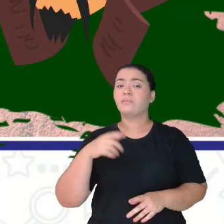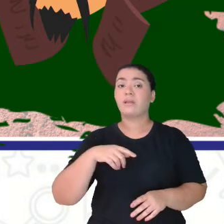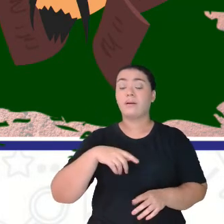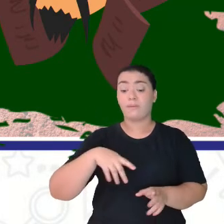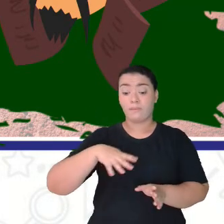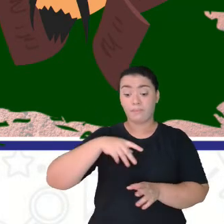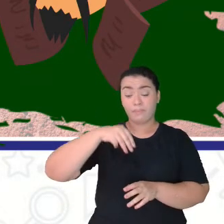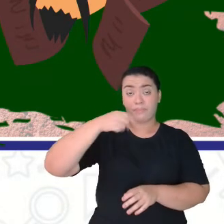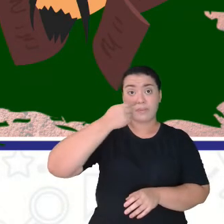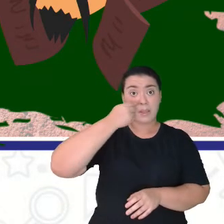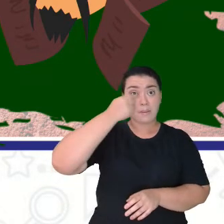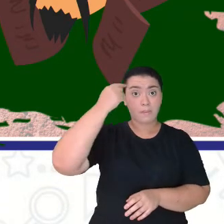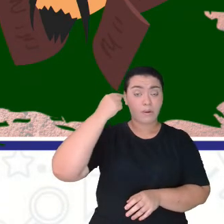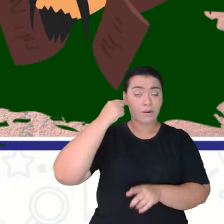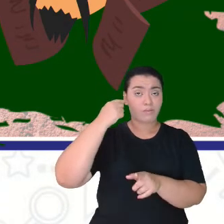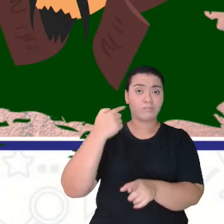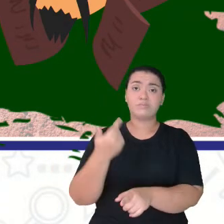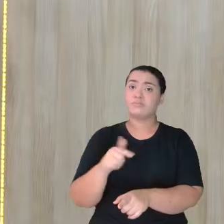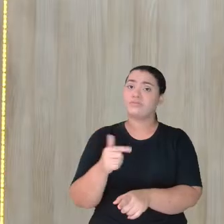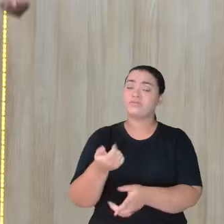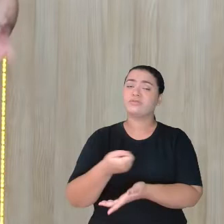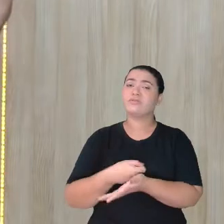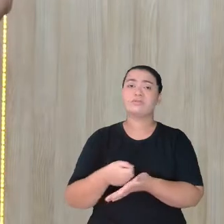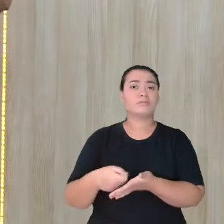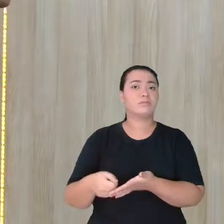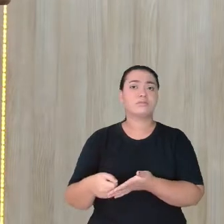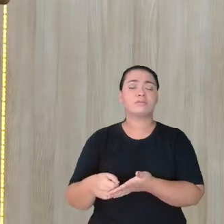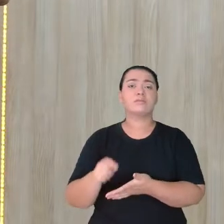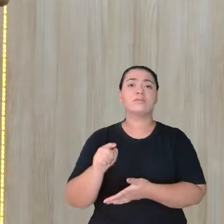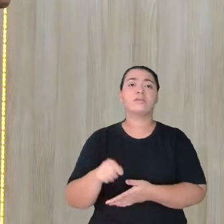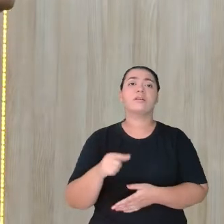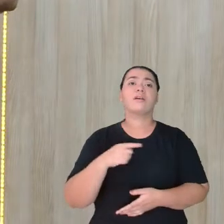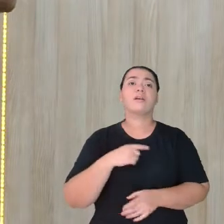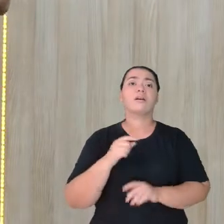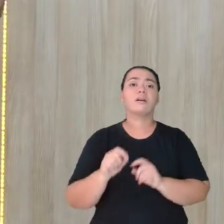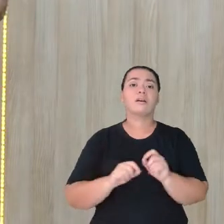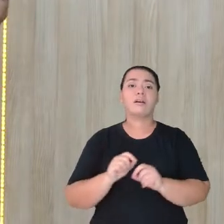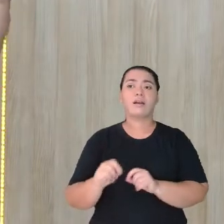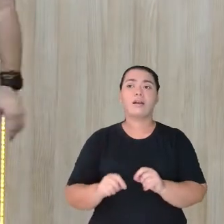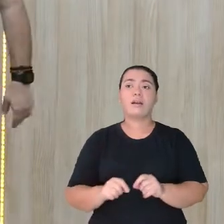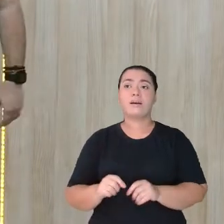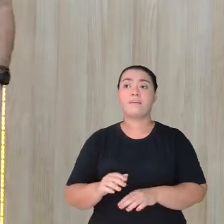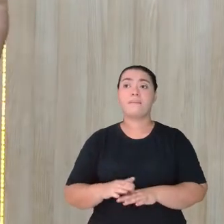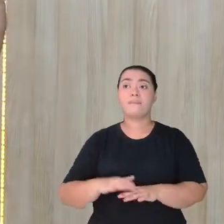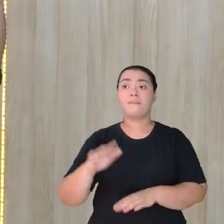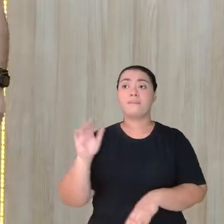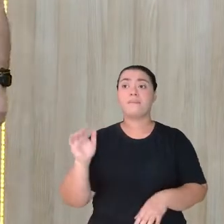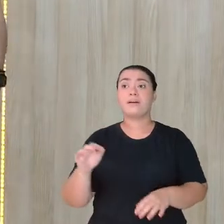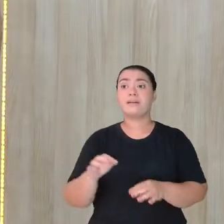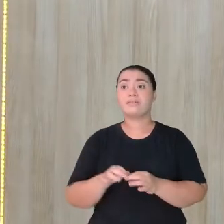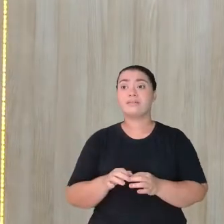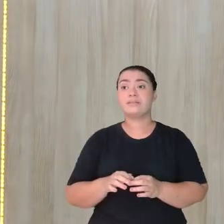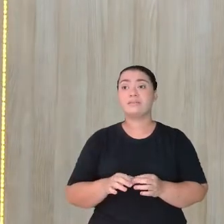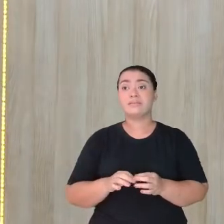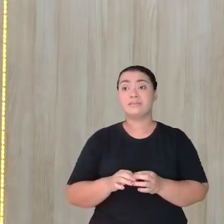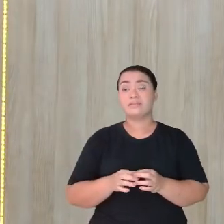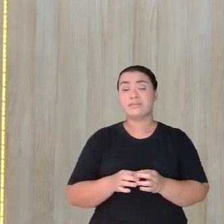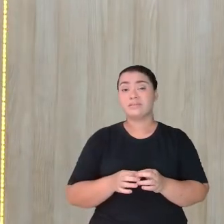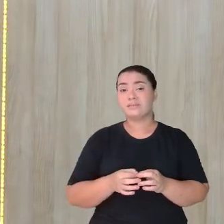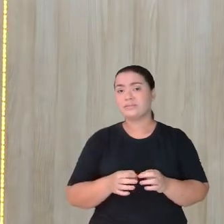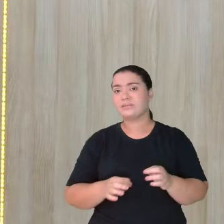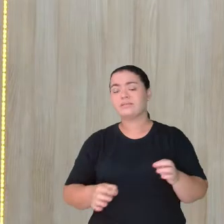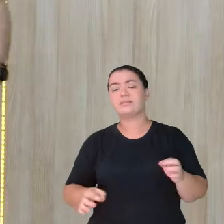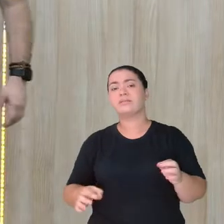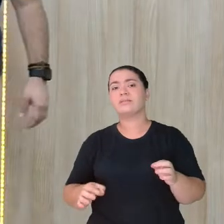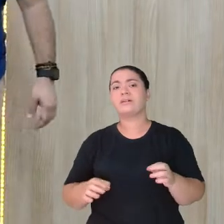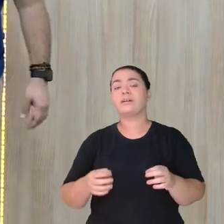escrita, certo? E eles configuraram o mais extenso domínio terrestre que já existiu.